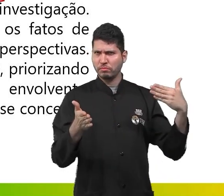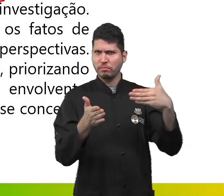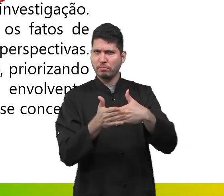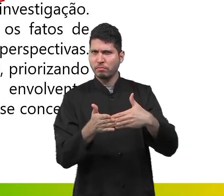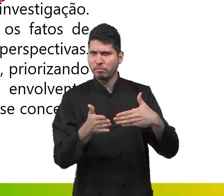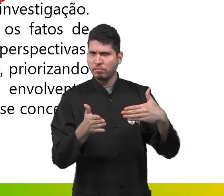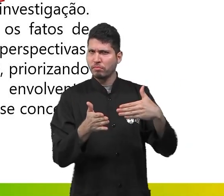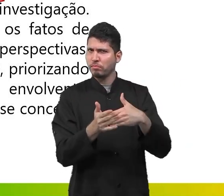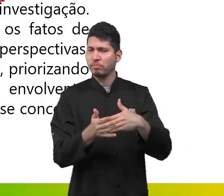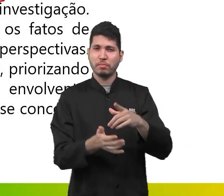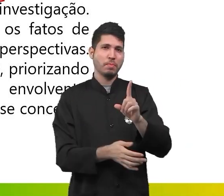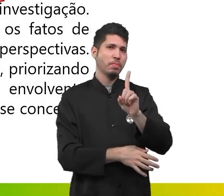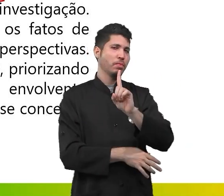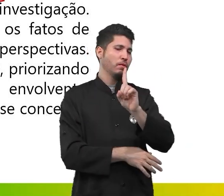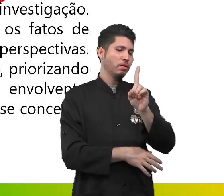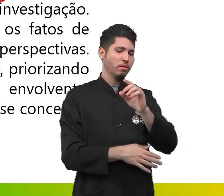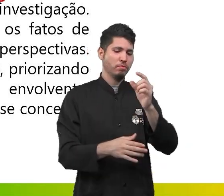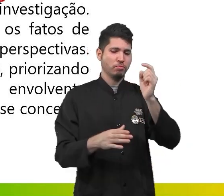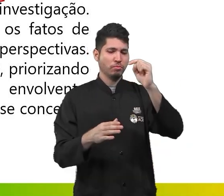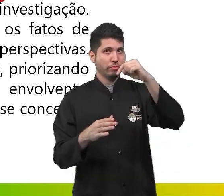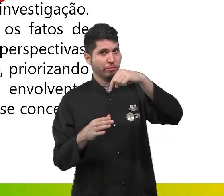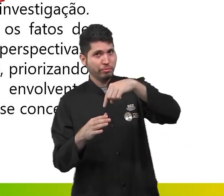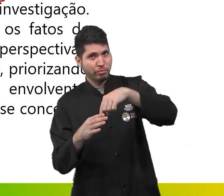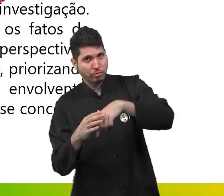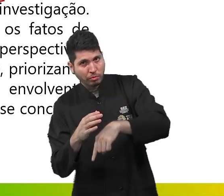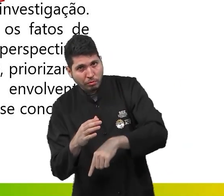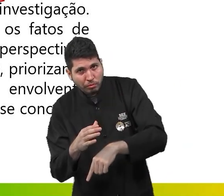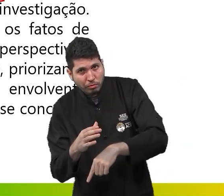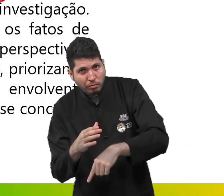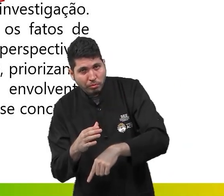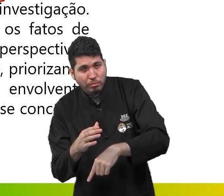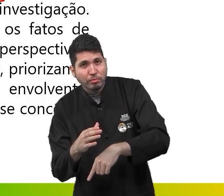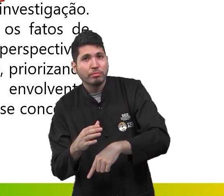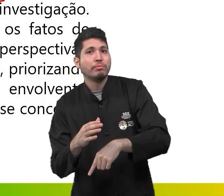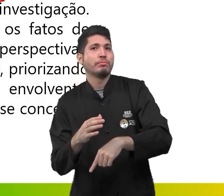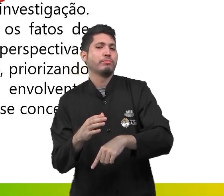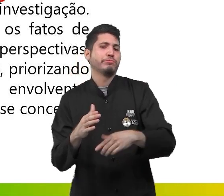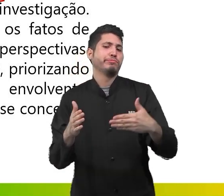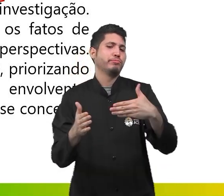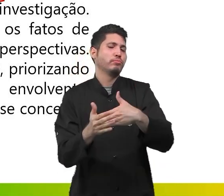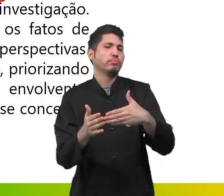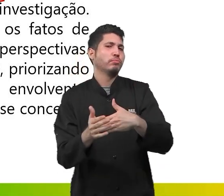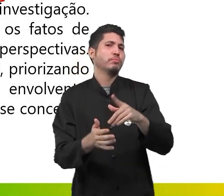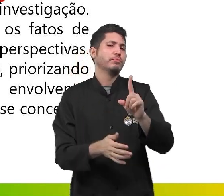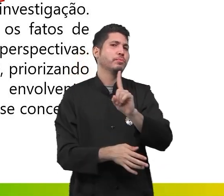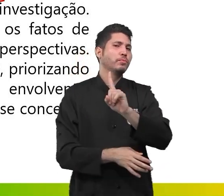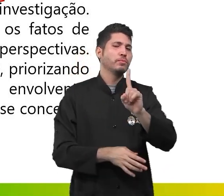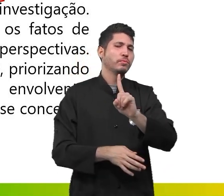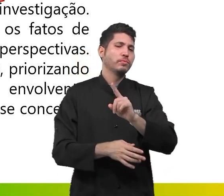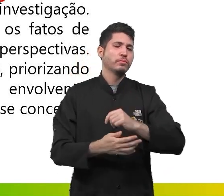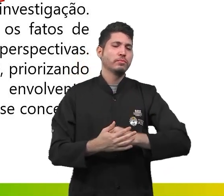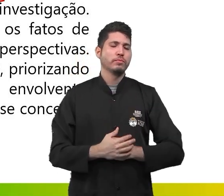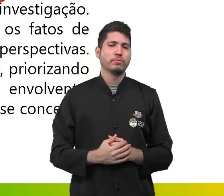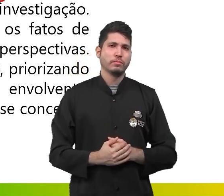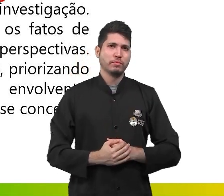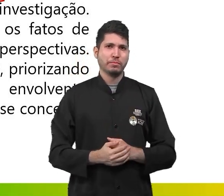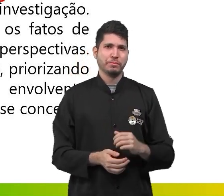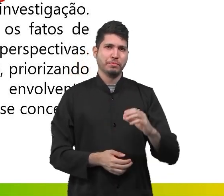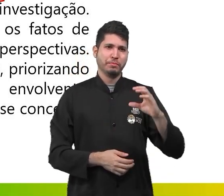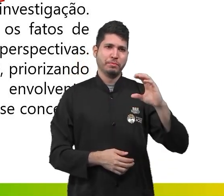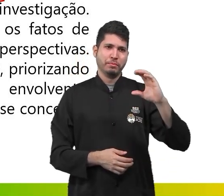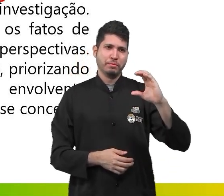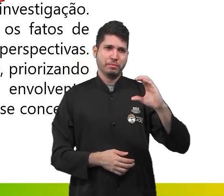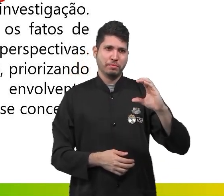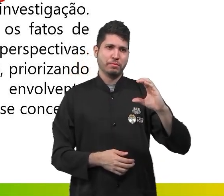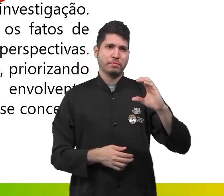costuma aprofundar, ela não vai se limitar. Essa daqui não pode estar correta. Então a gente descarta ela aqui. C, a reportagem é uma forma